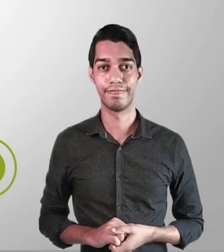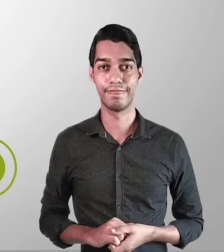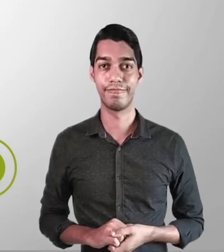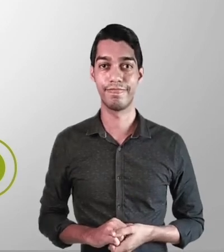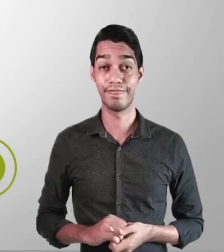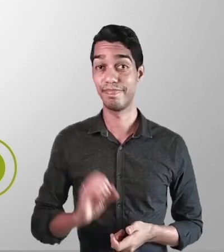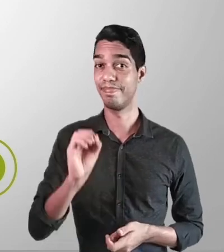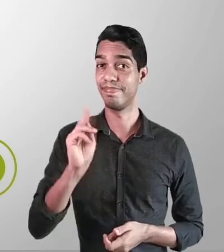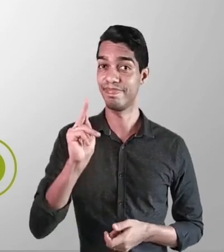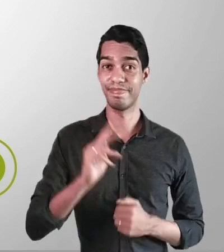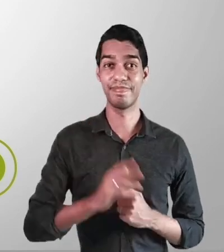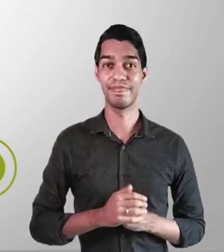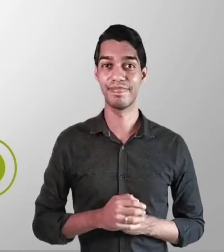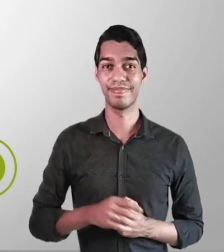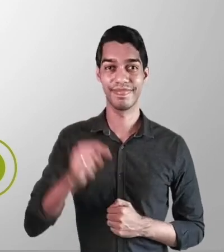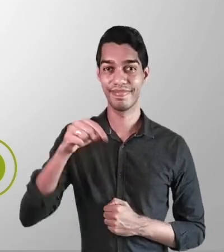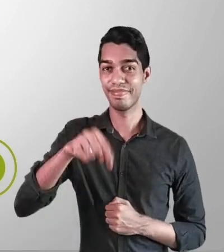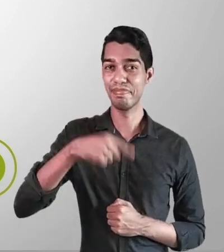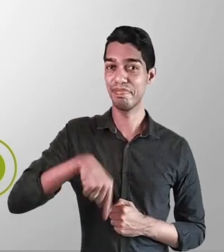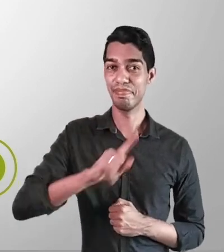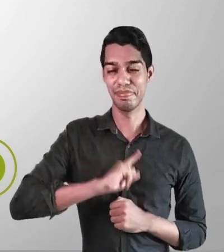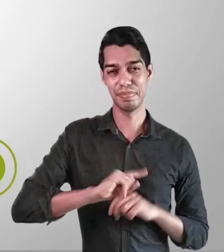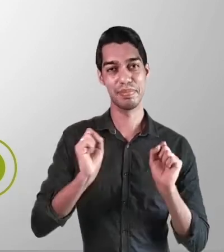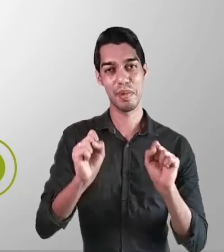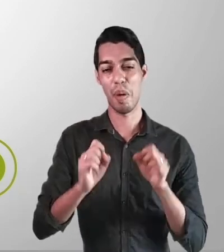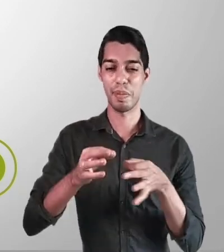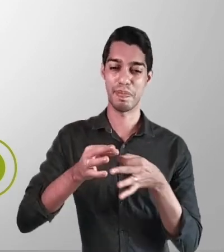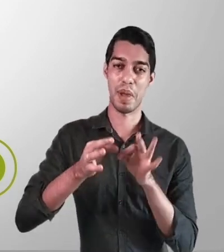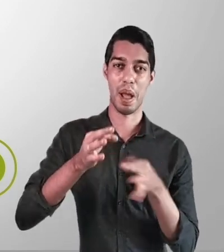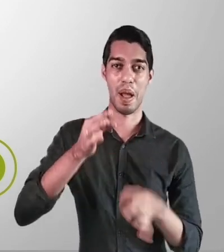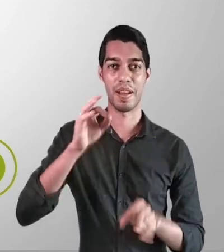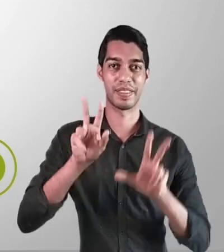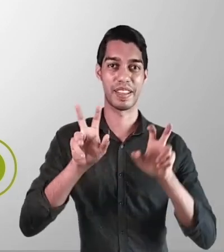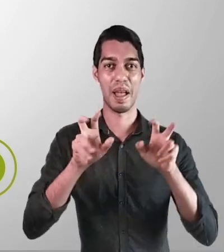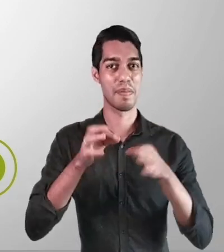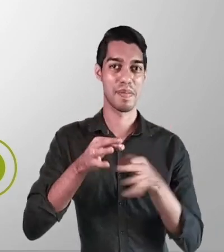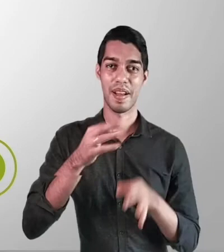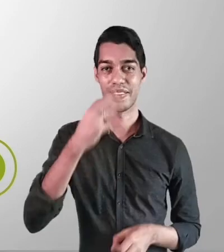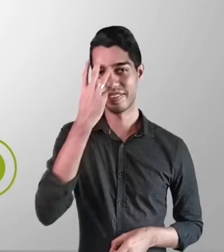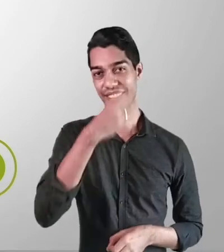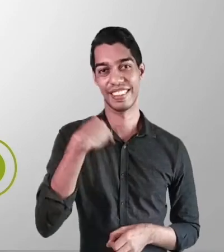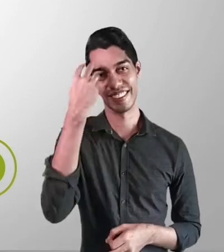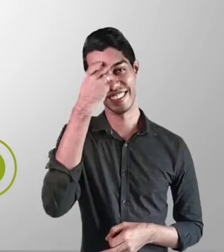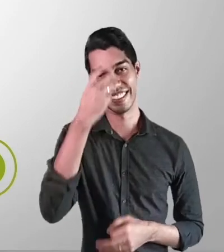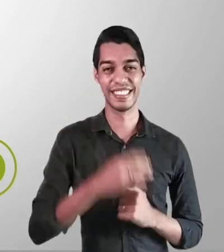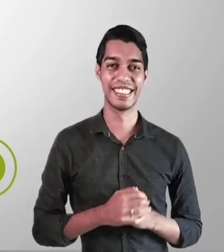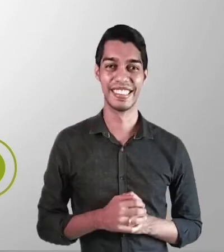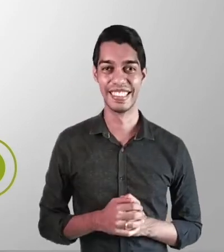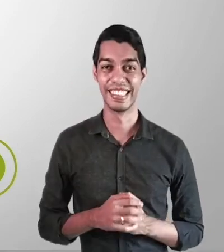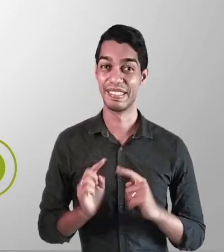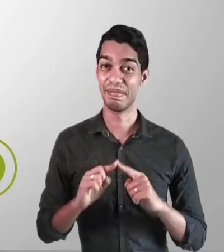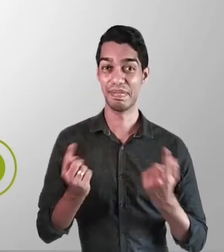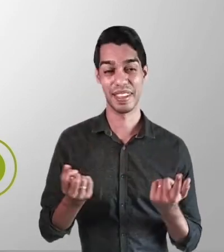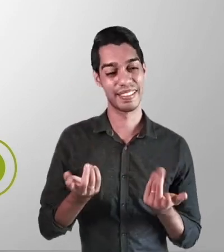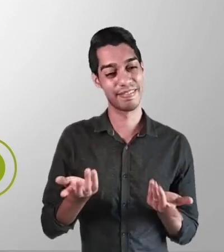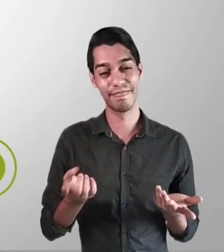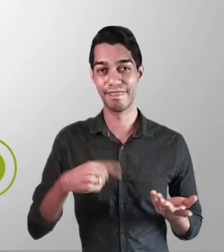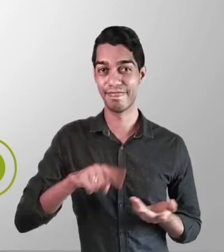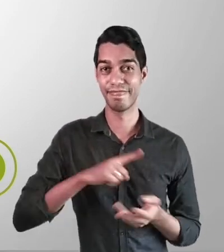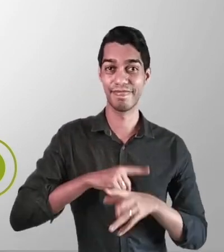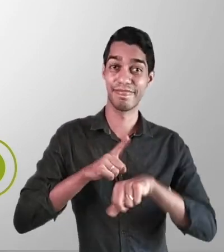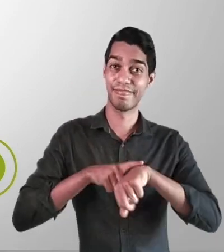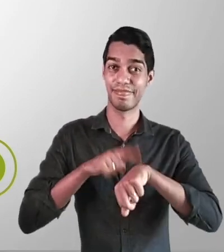Ok, é fantástico. A gente poderia ficar aqui discutindo, falando sobre esse tema mais umas 3 horas, mas a gente infelizmente tem uma questão de